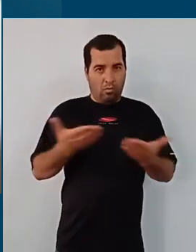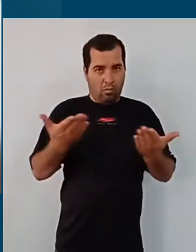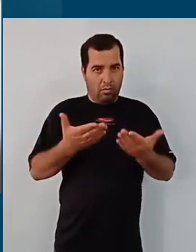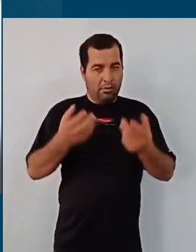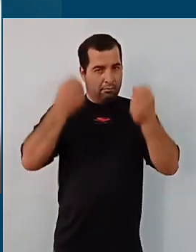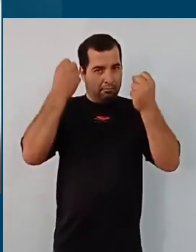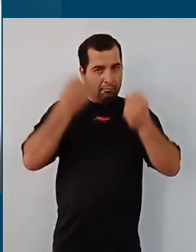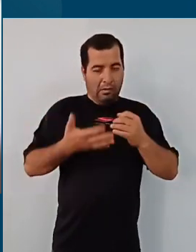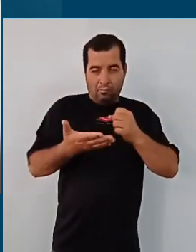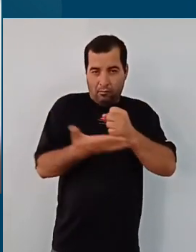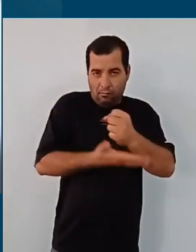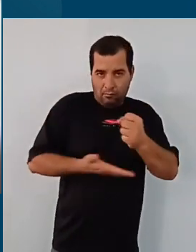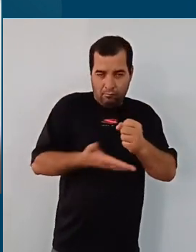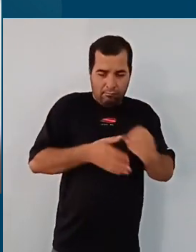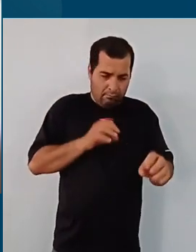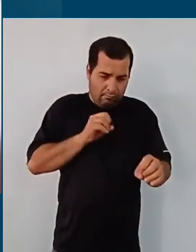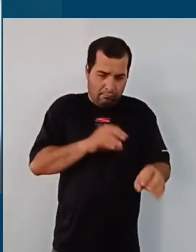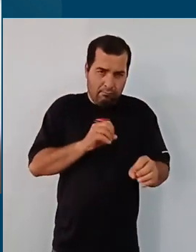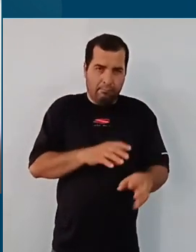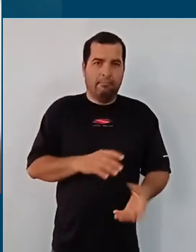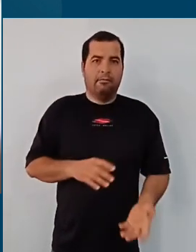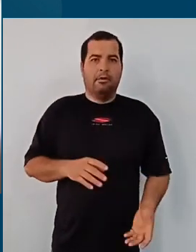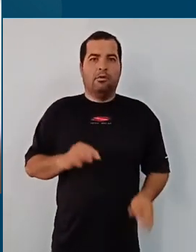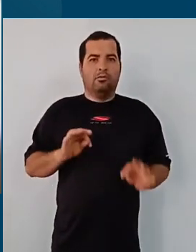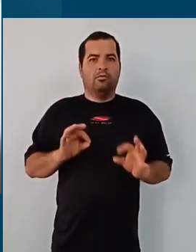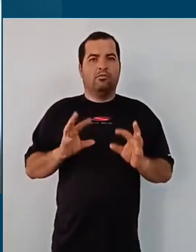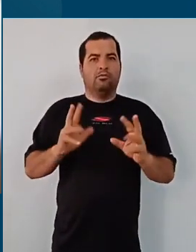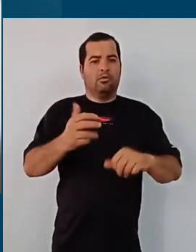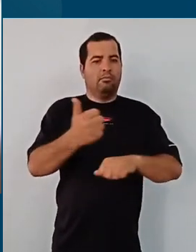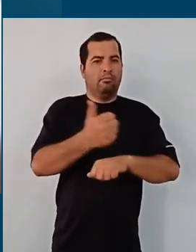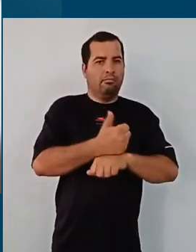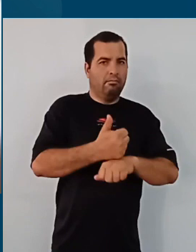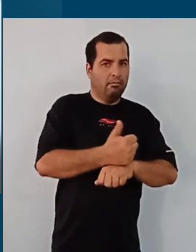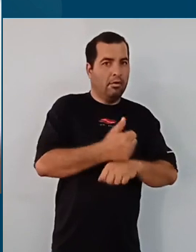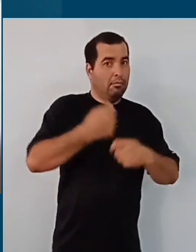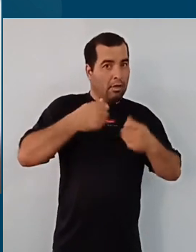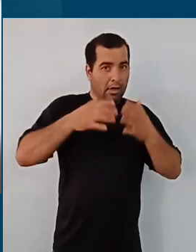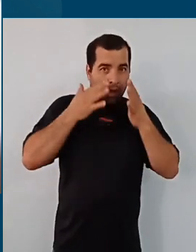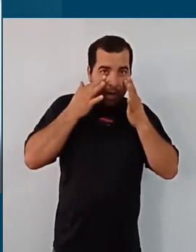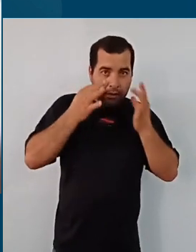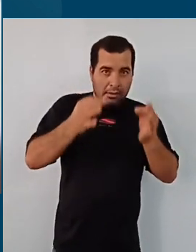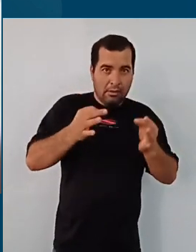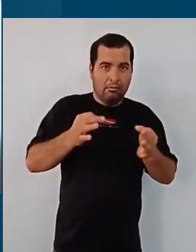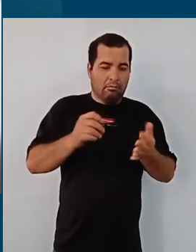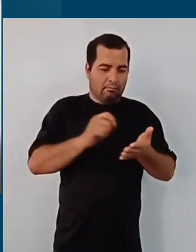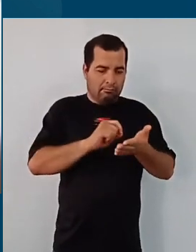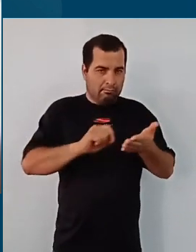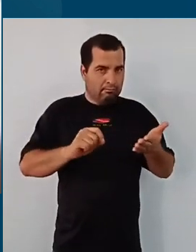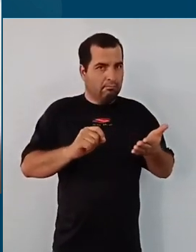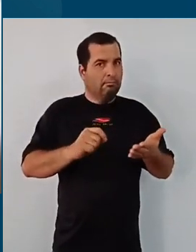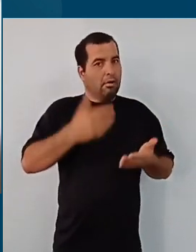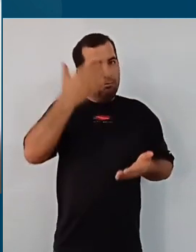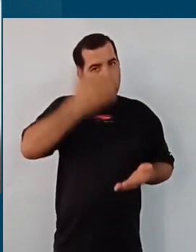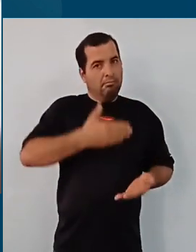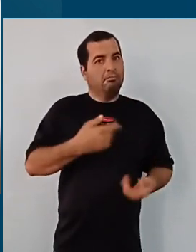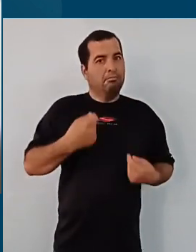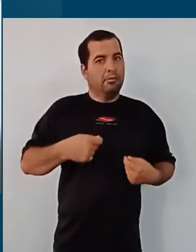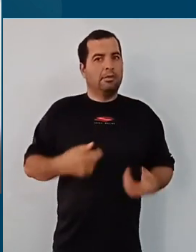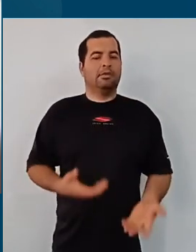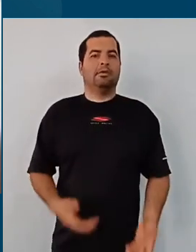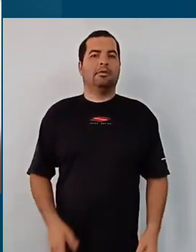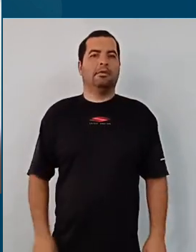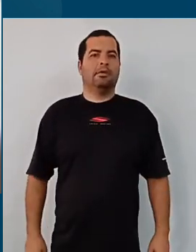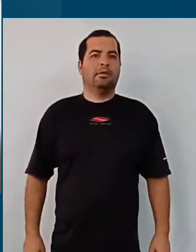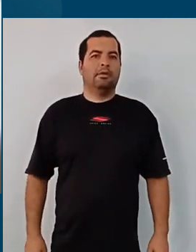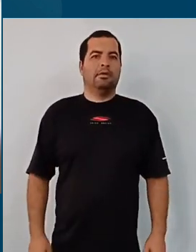a abordagem do ensino fundamental, os profissionais dessa modalidade devem estar atentos para registrarem a presença.